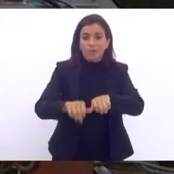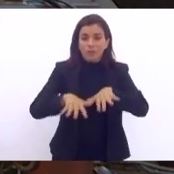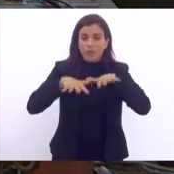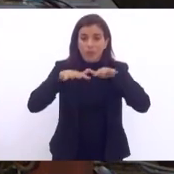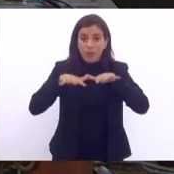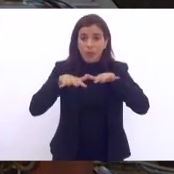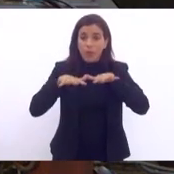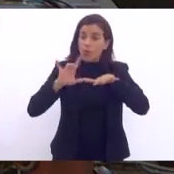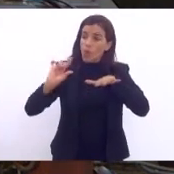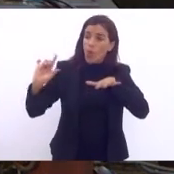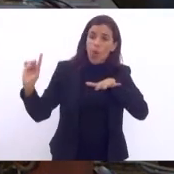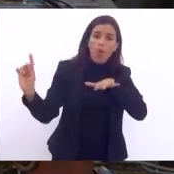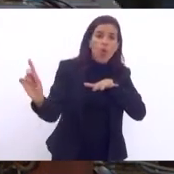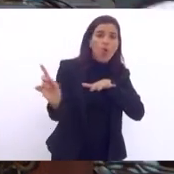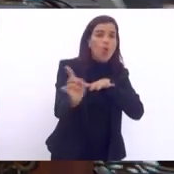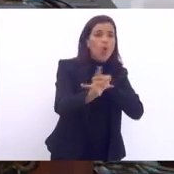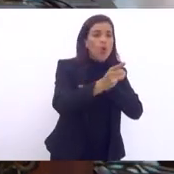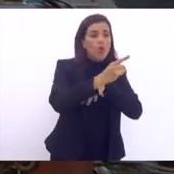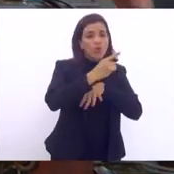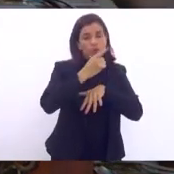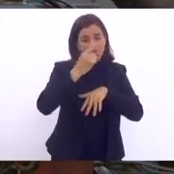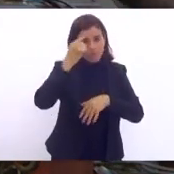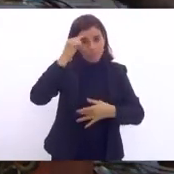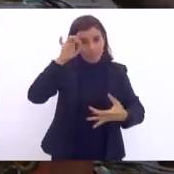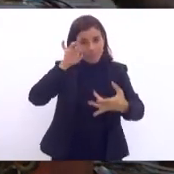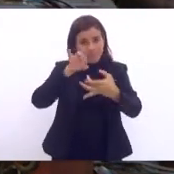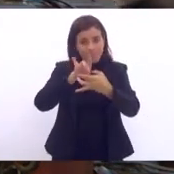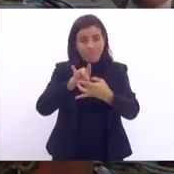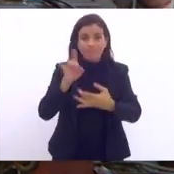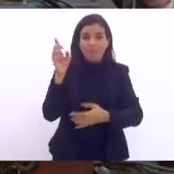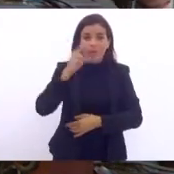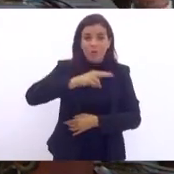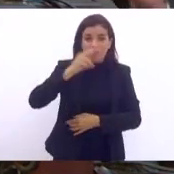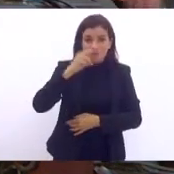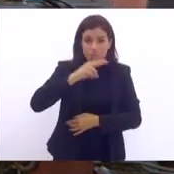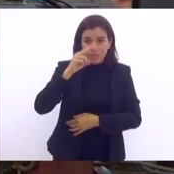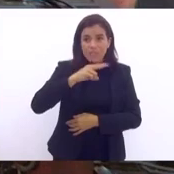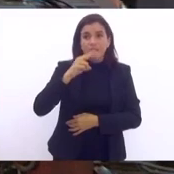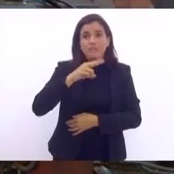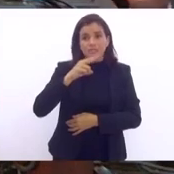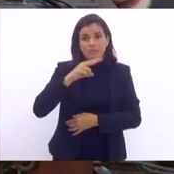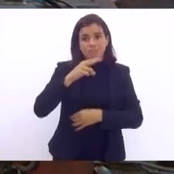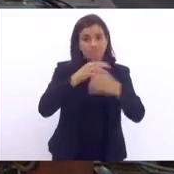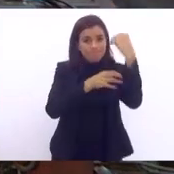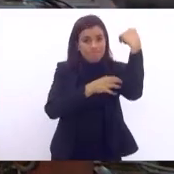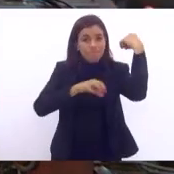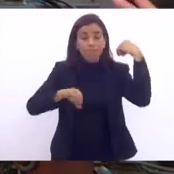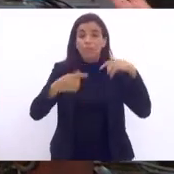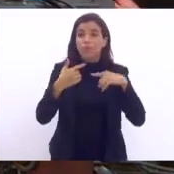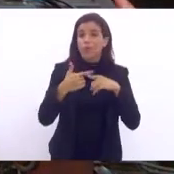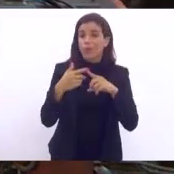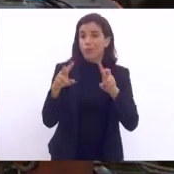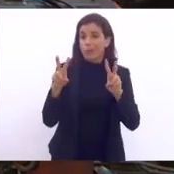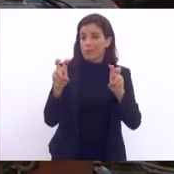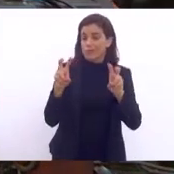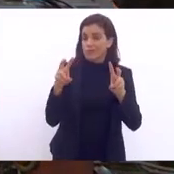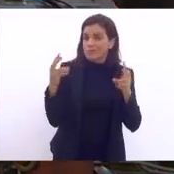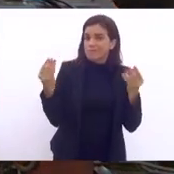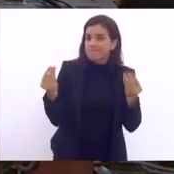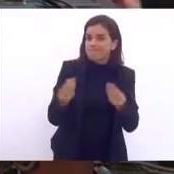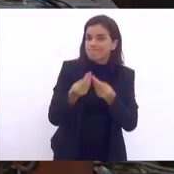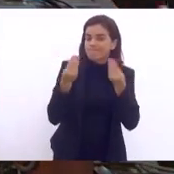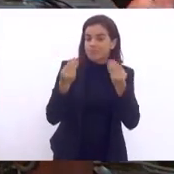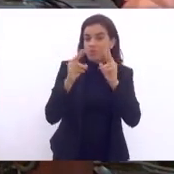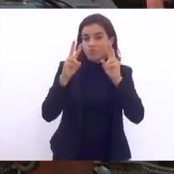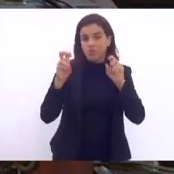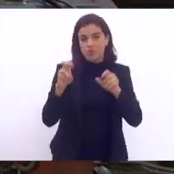comunga do mesmo pensamento da urgência, até de empoderar, porque é um assunto delicado do Estado, a questão da segurança pública. Eu percebi